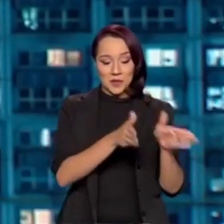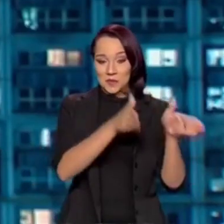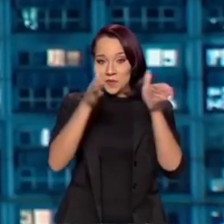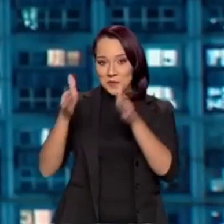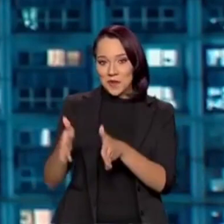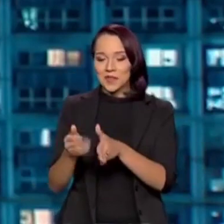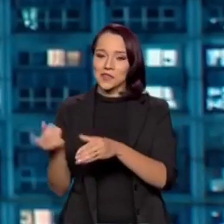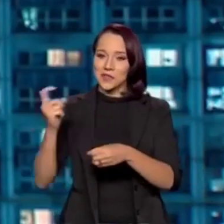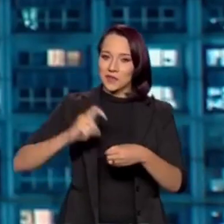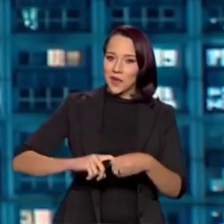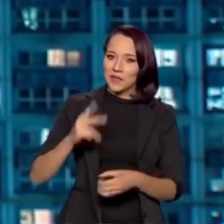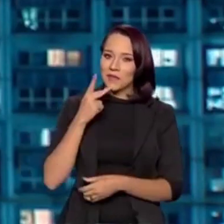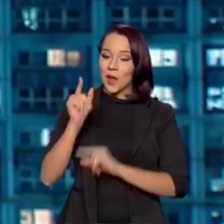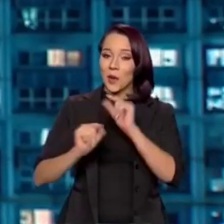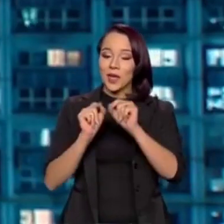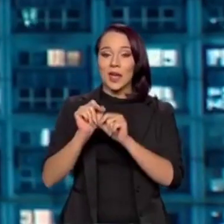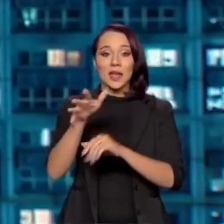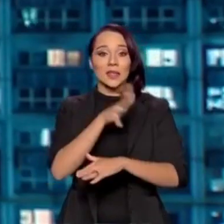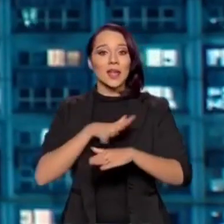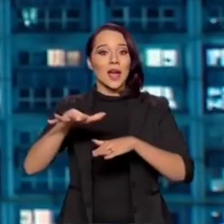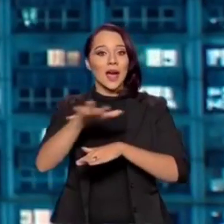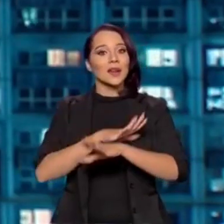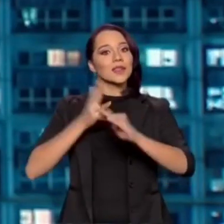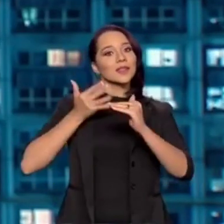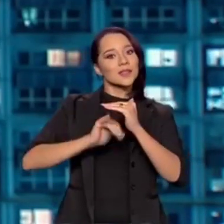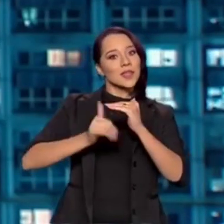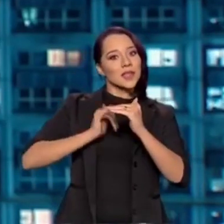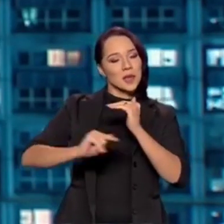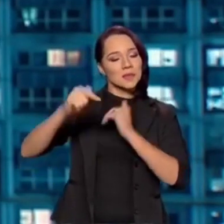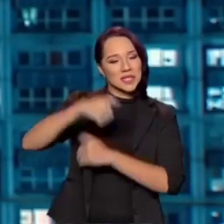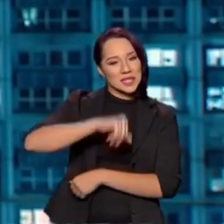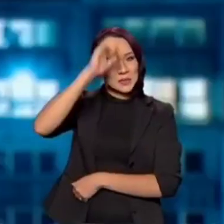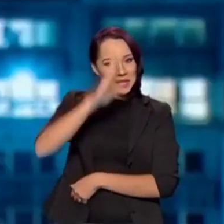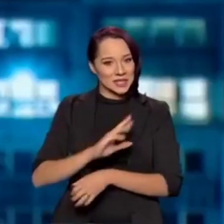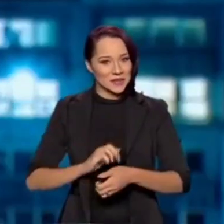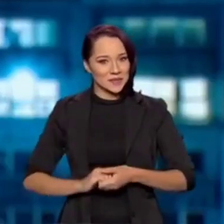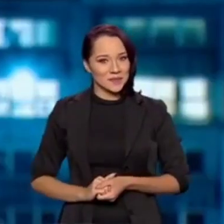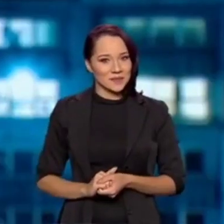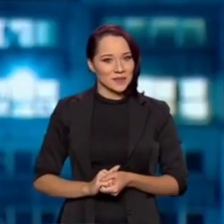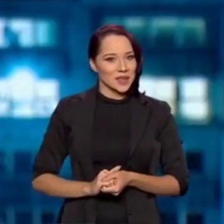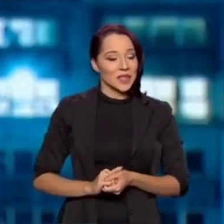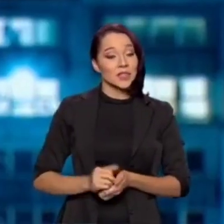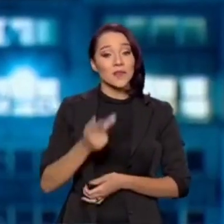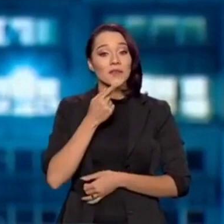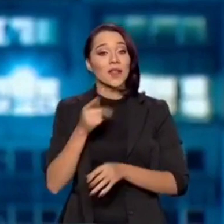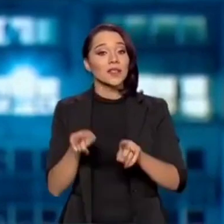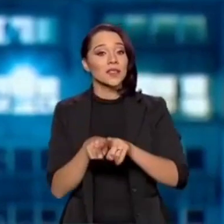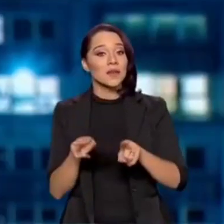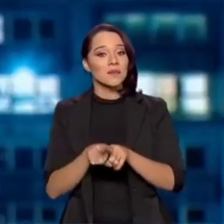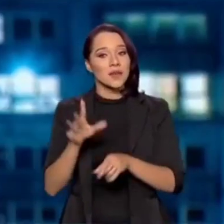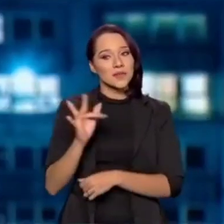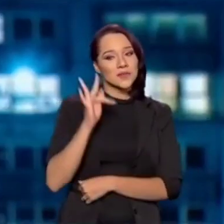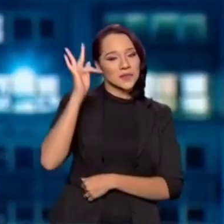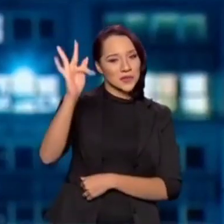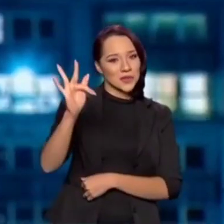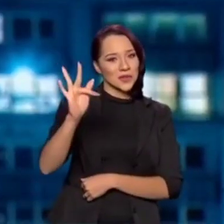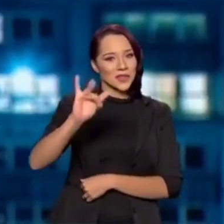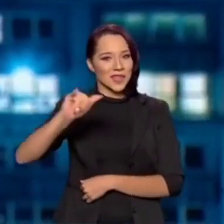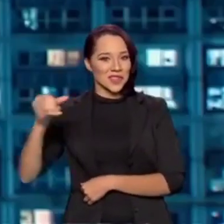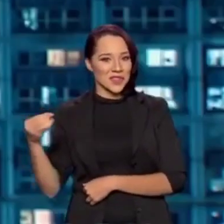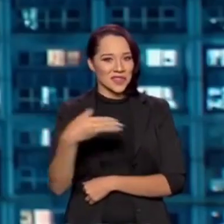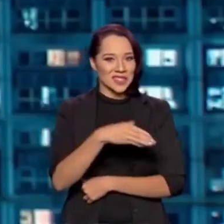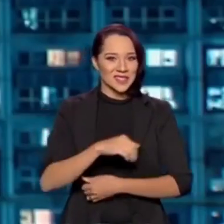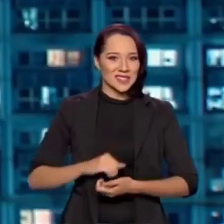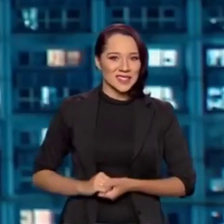gente volta a falar do mercado das startups aqui no Brasil. A gente vai falar também de futuro e